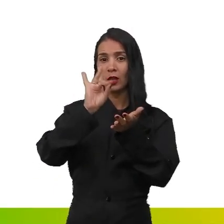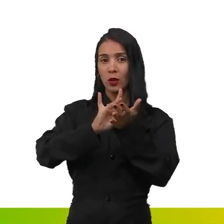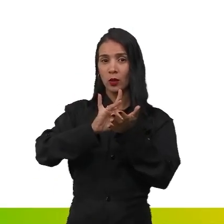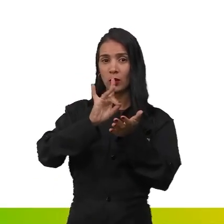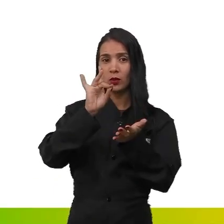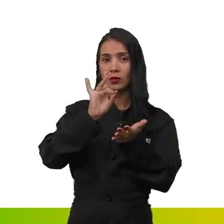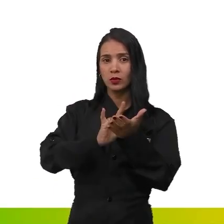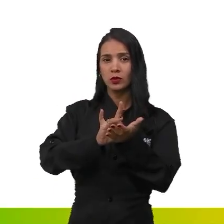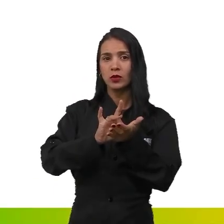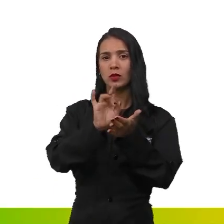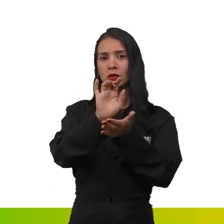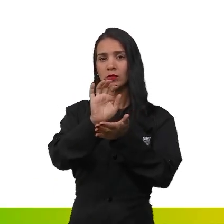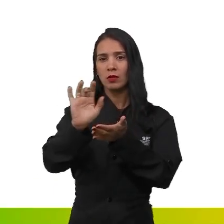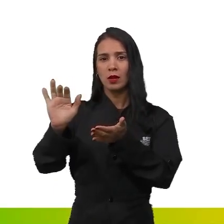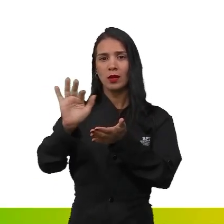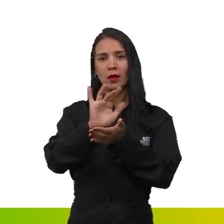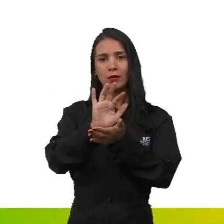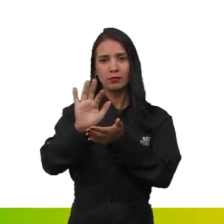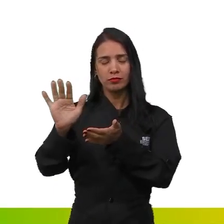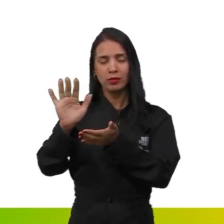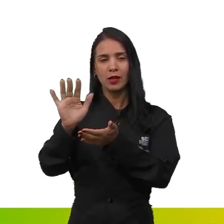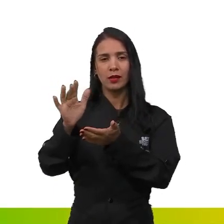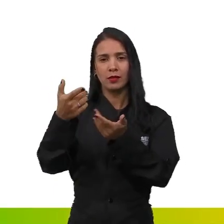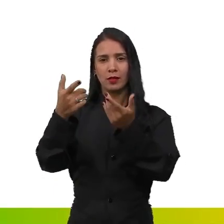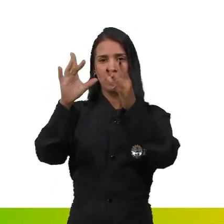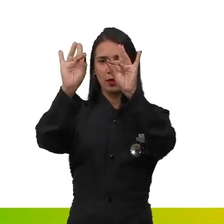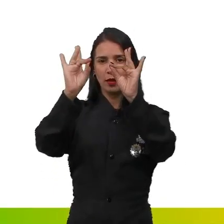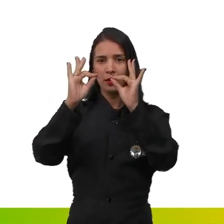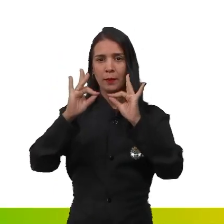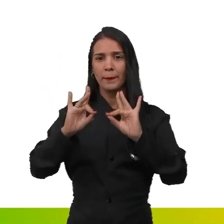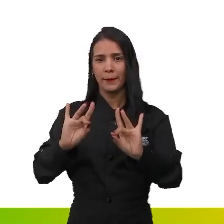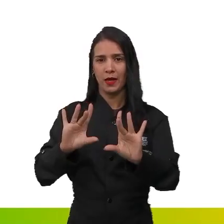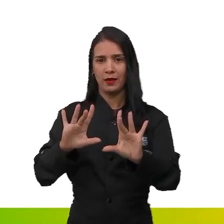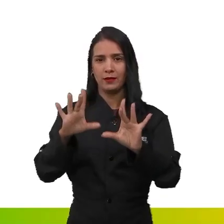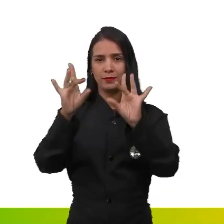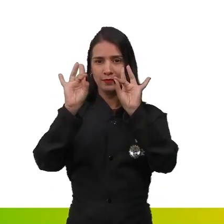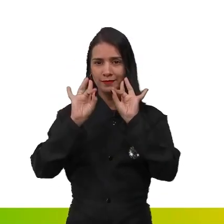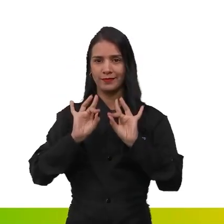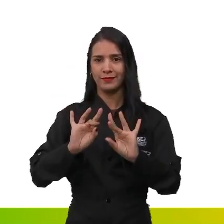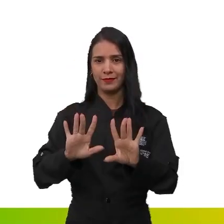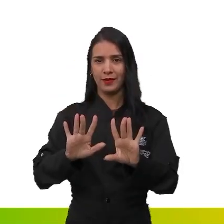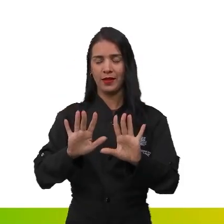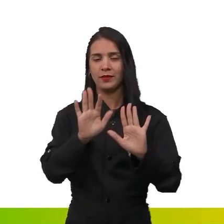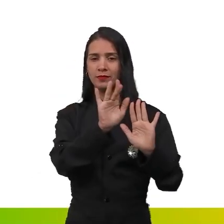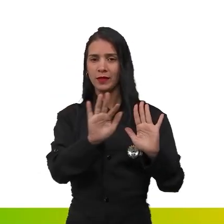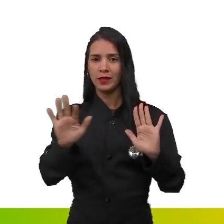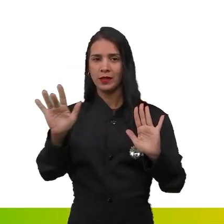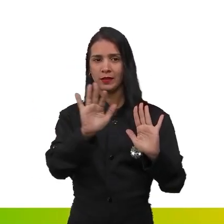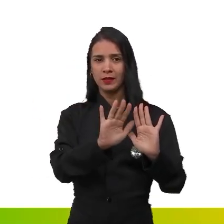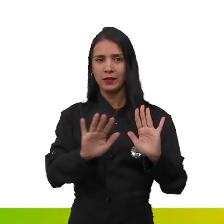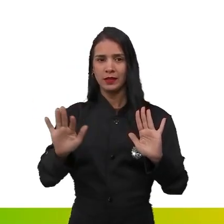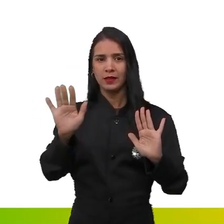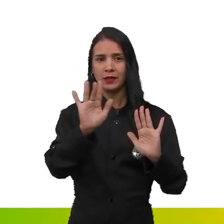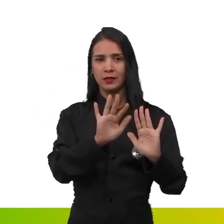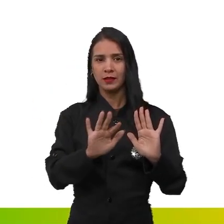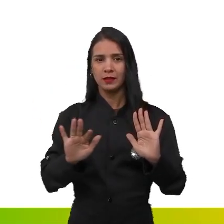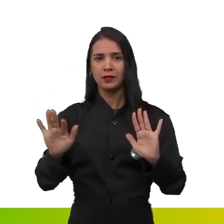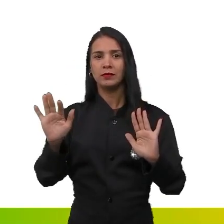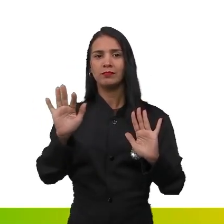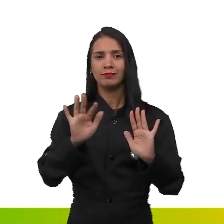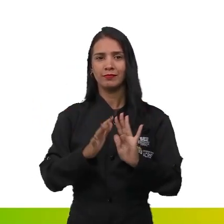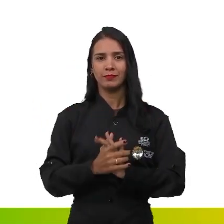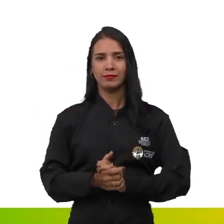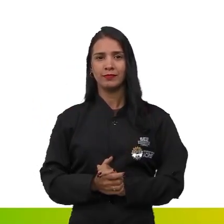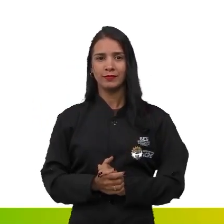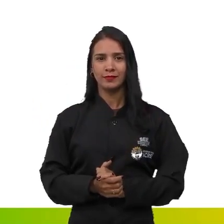E aí eu faria a construção, eu reescreveria toda essa parte aqui da minha questão, da minha afirmação. E